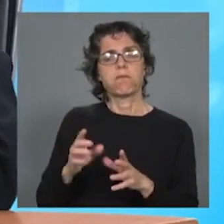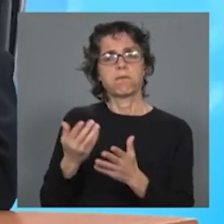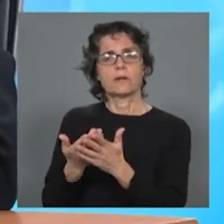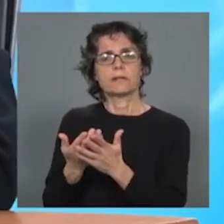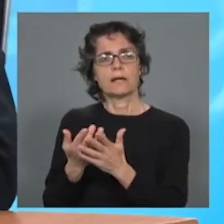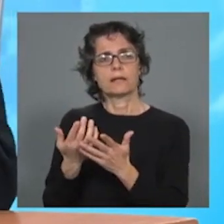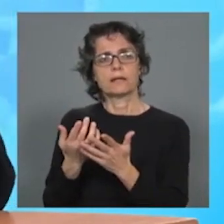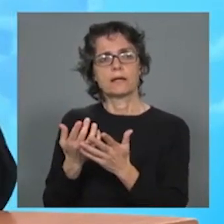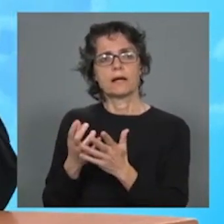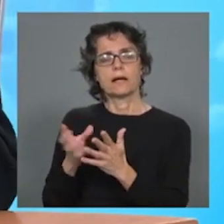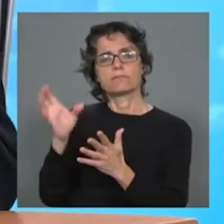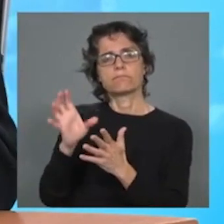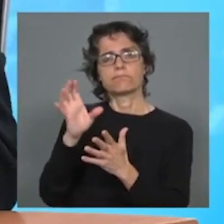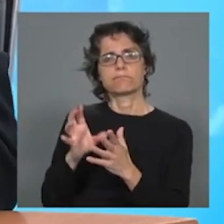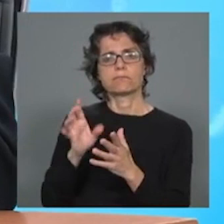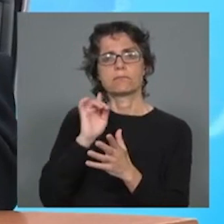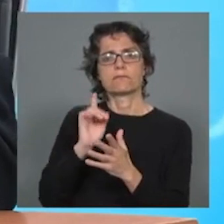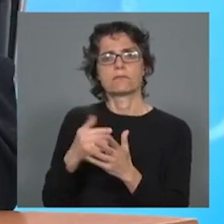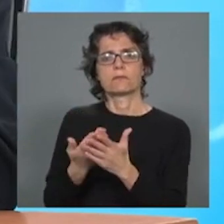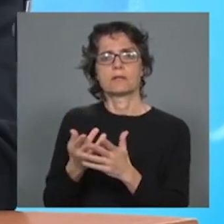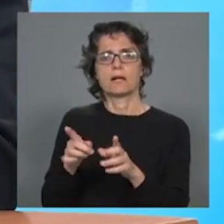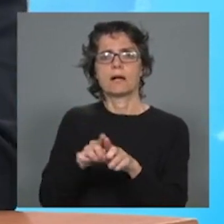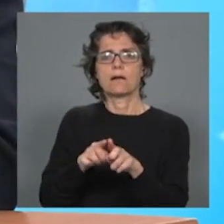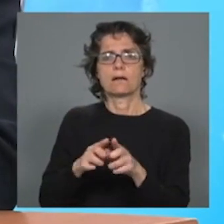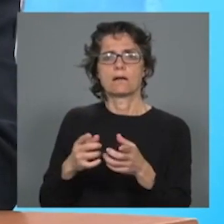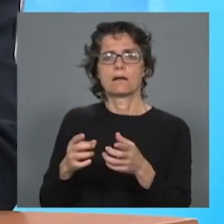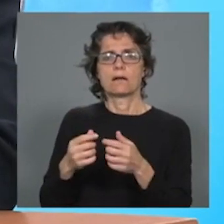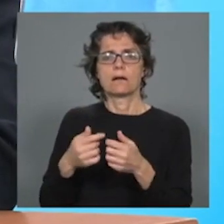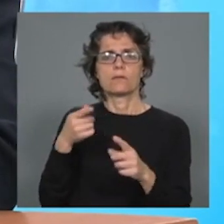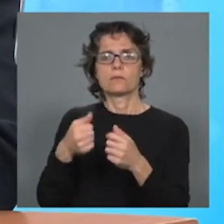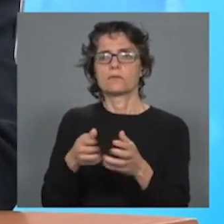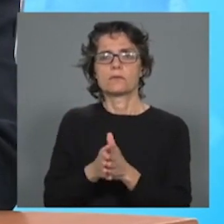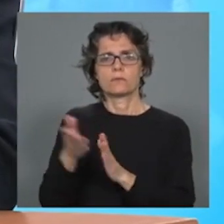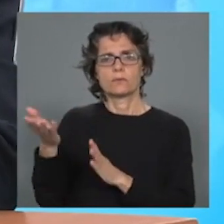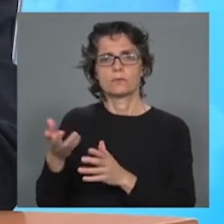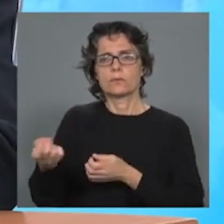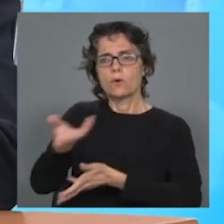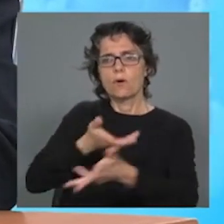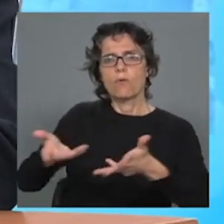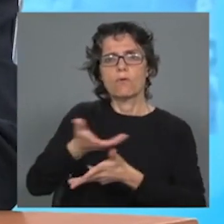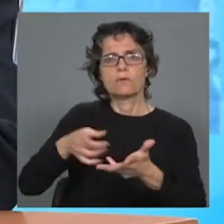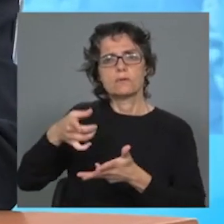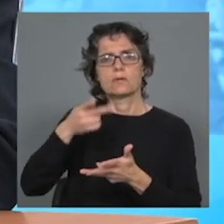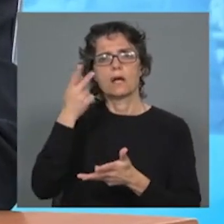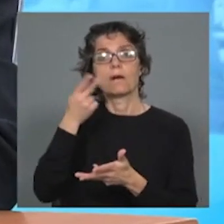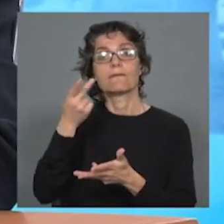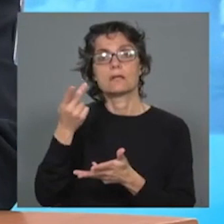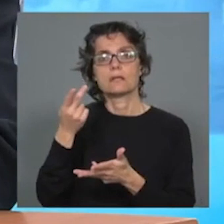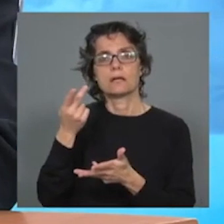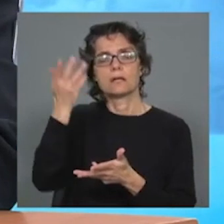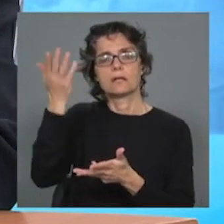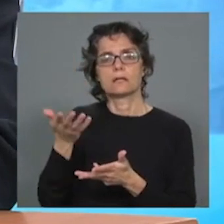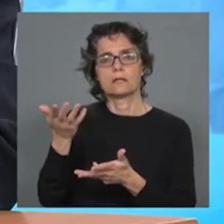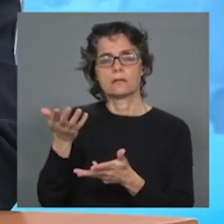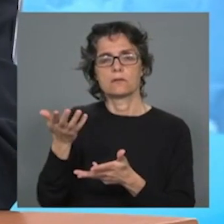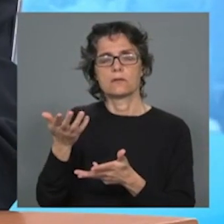seja, que o grande valor é a partilha e a partilha da vida do que temos e do que somos.